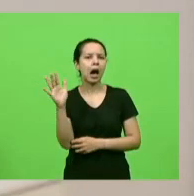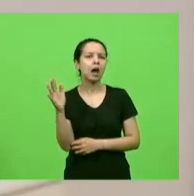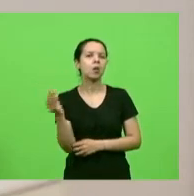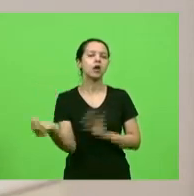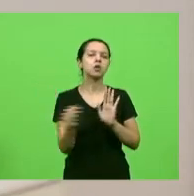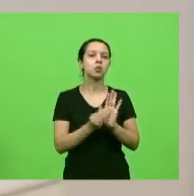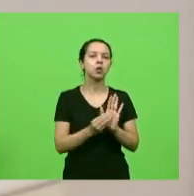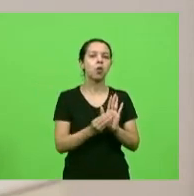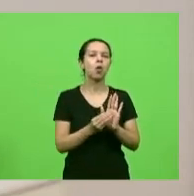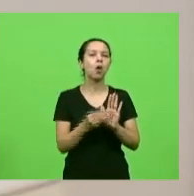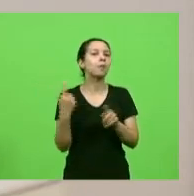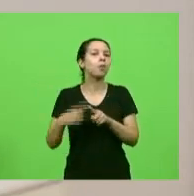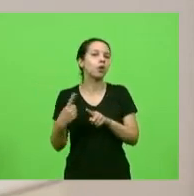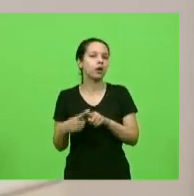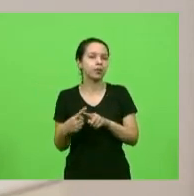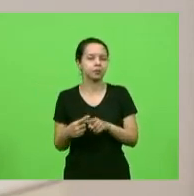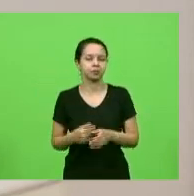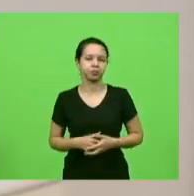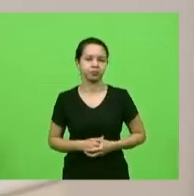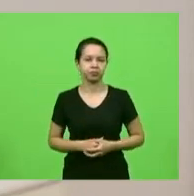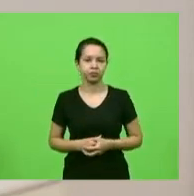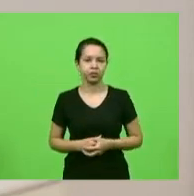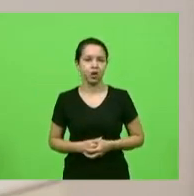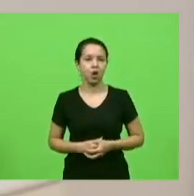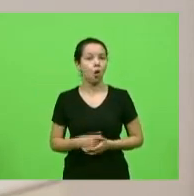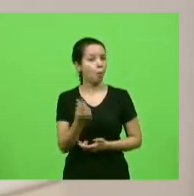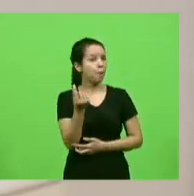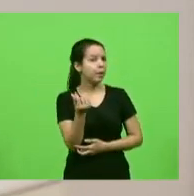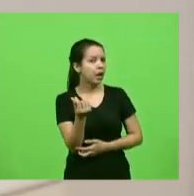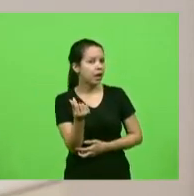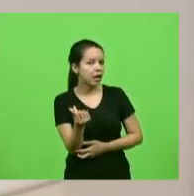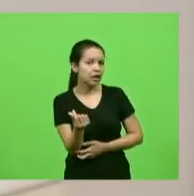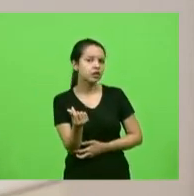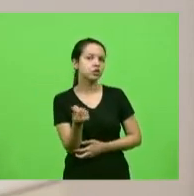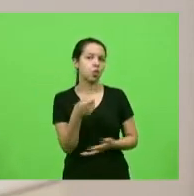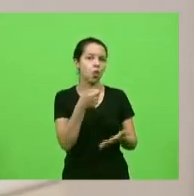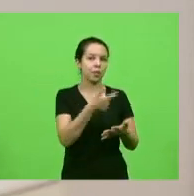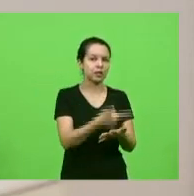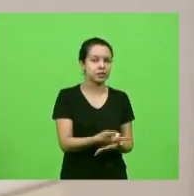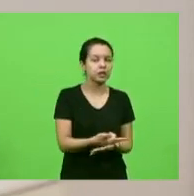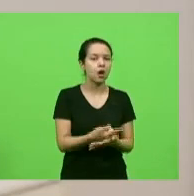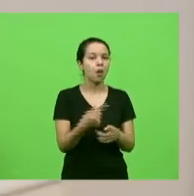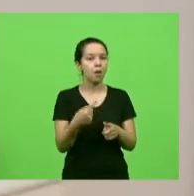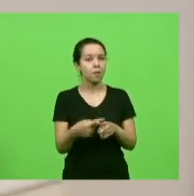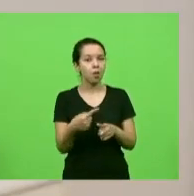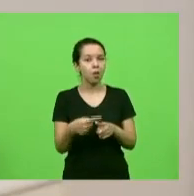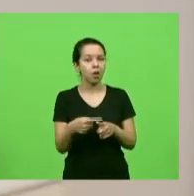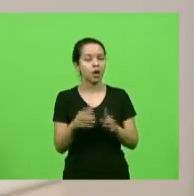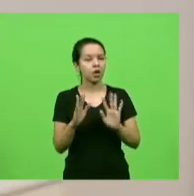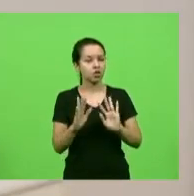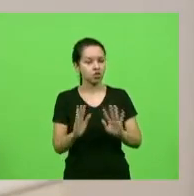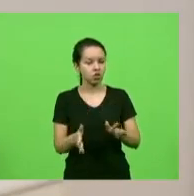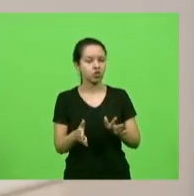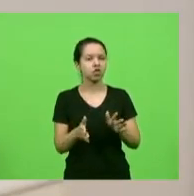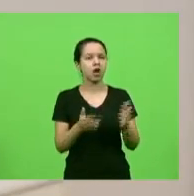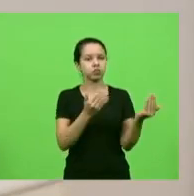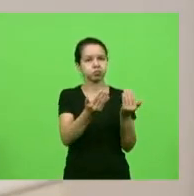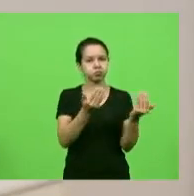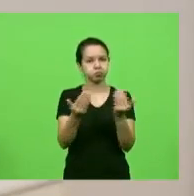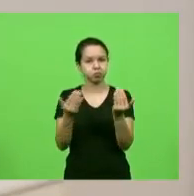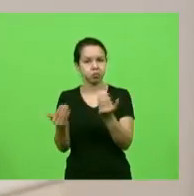aspas, o preço de aquisição foi obtido mediante cotação de preços e o motivo para a escolha foi